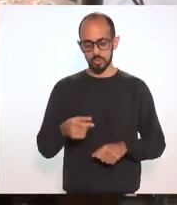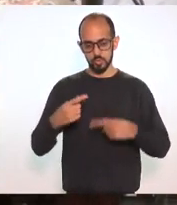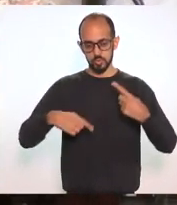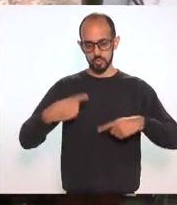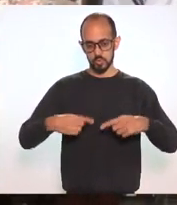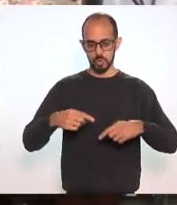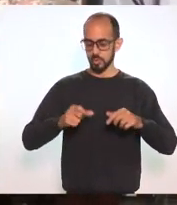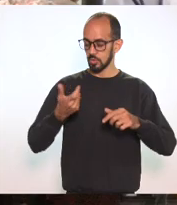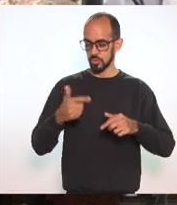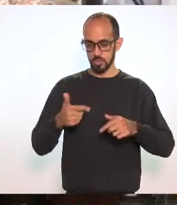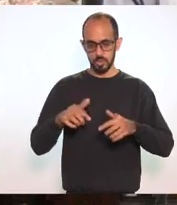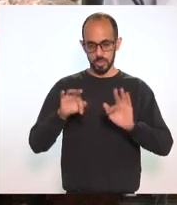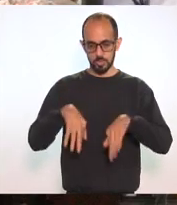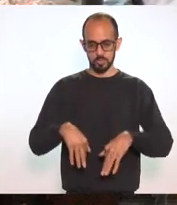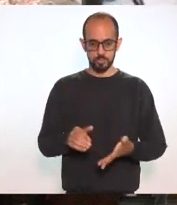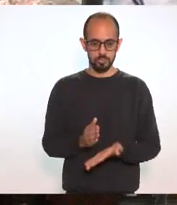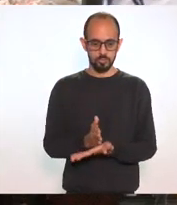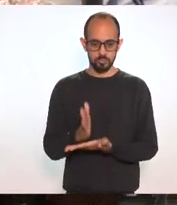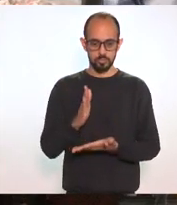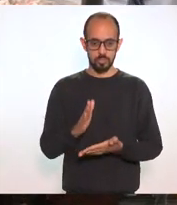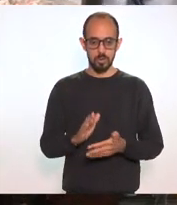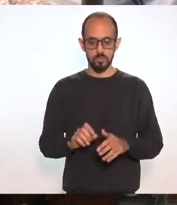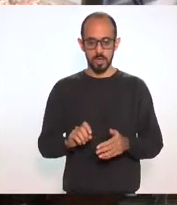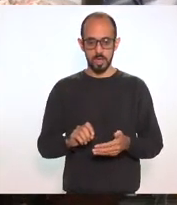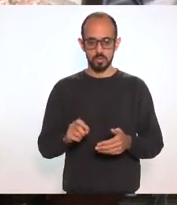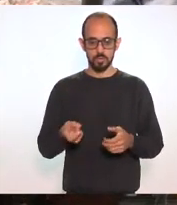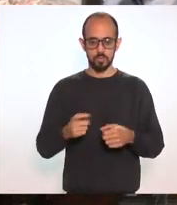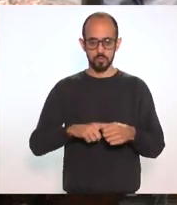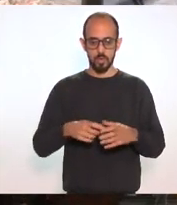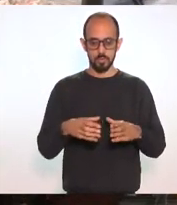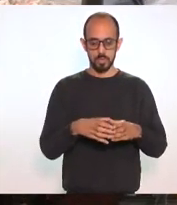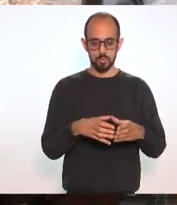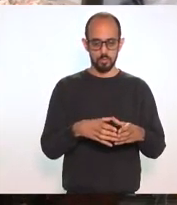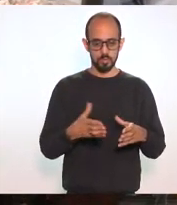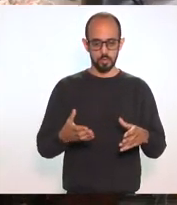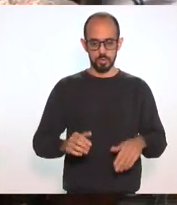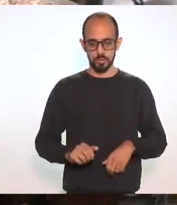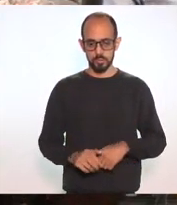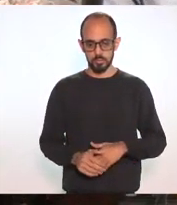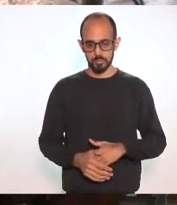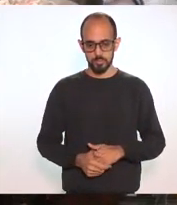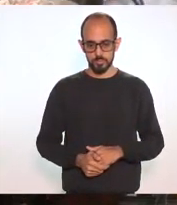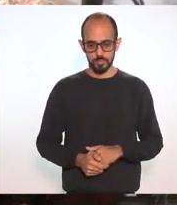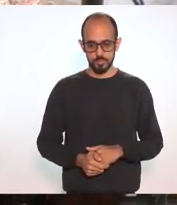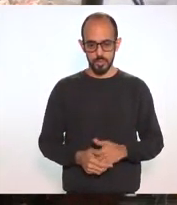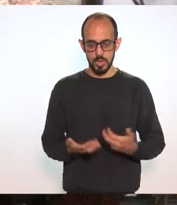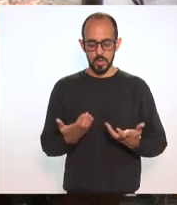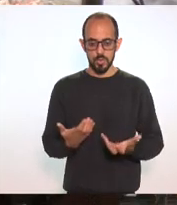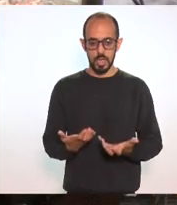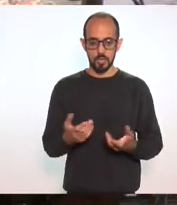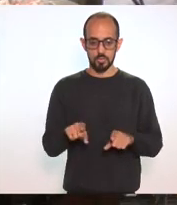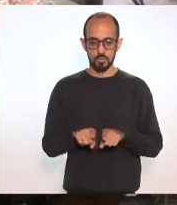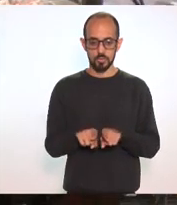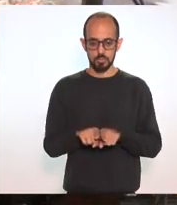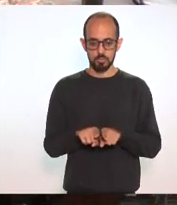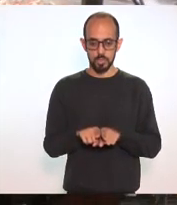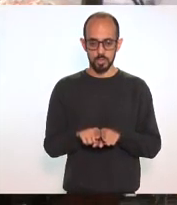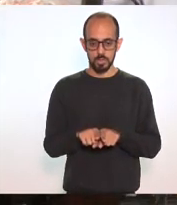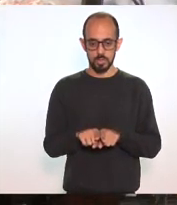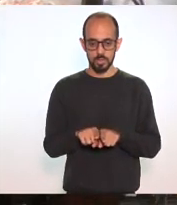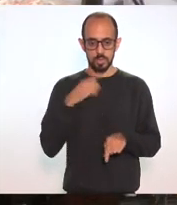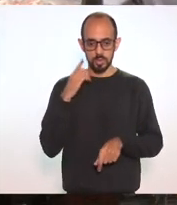encerra a discussão. O presidente proposta recebeu 4 emendas e retorna às comissões. Eu queria,